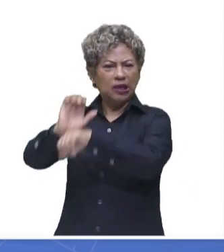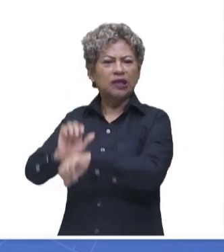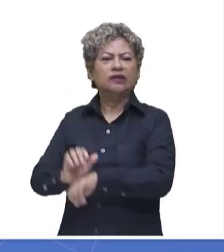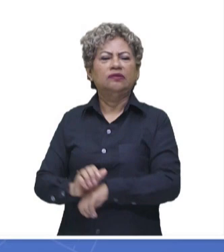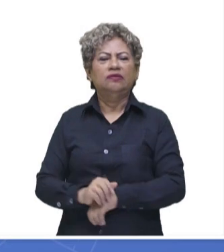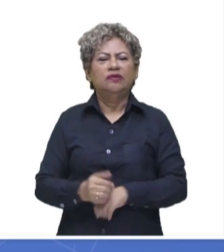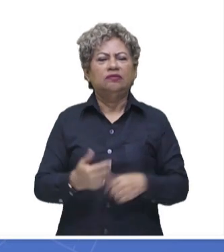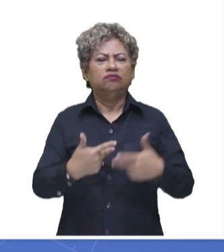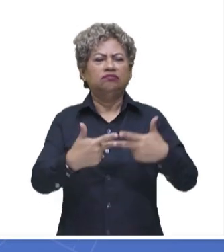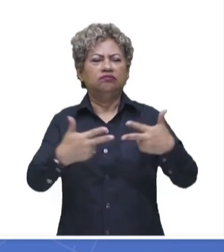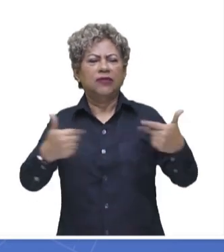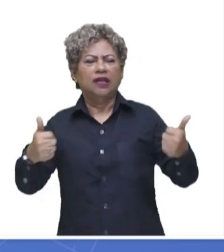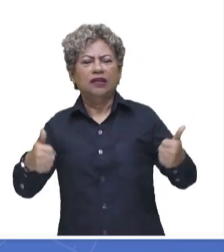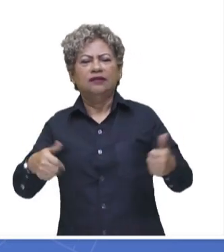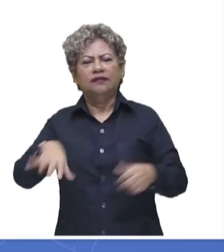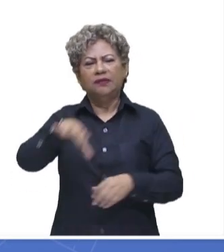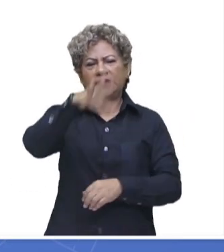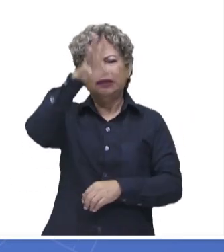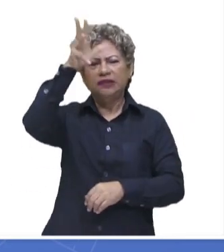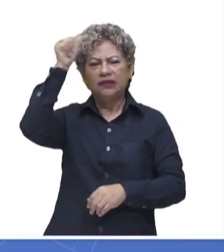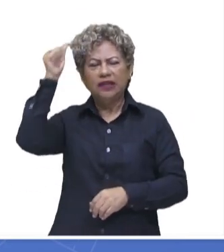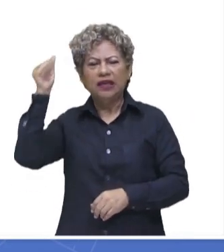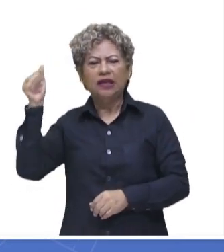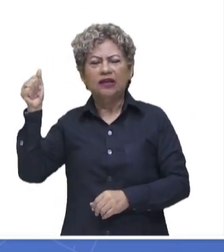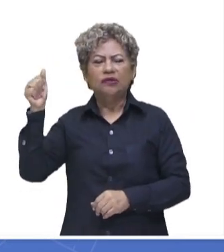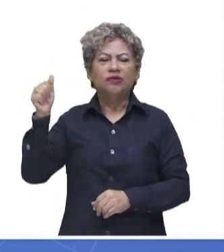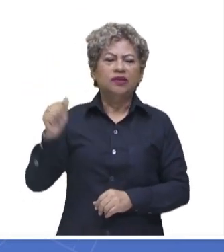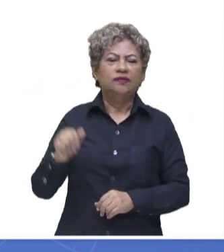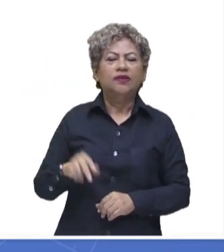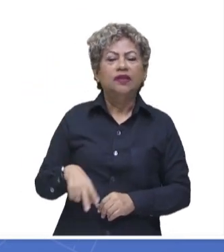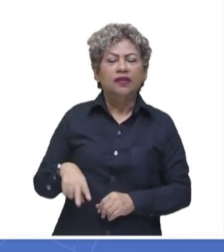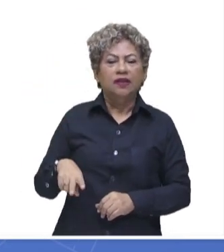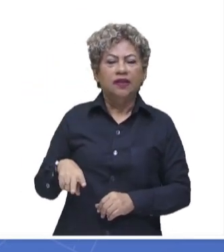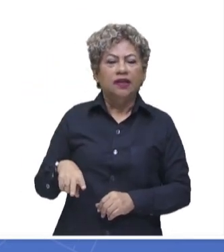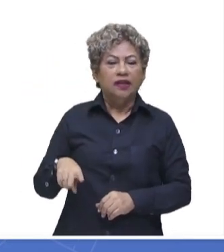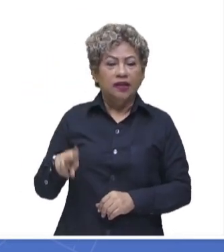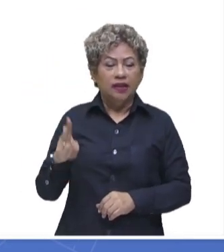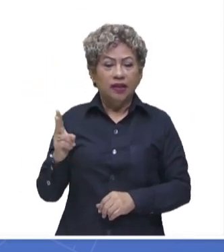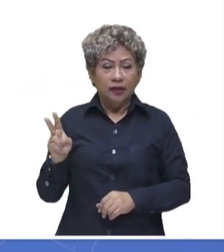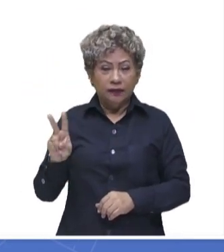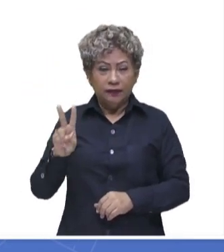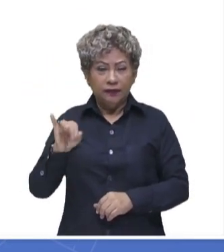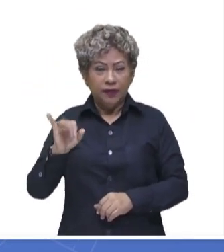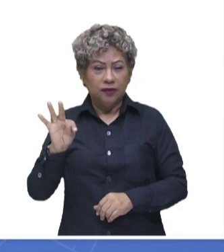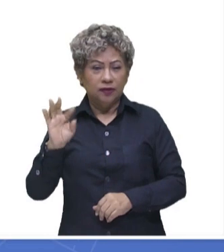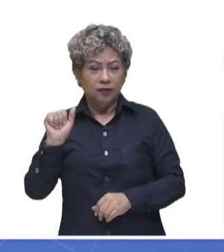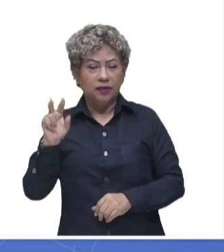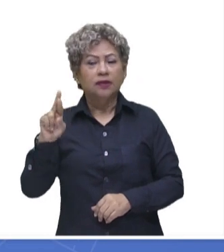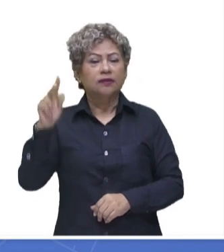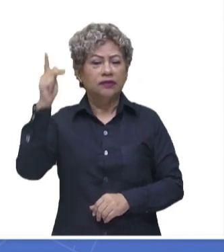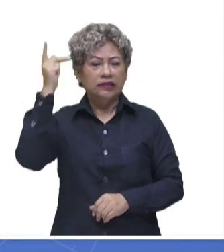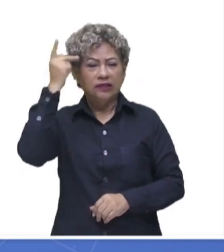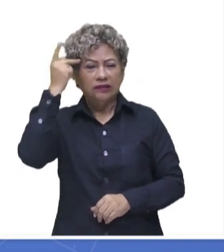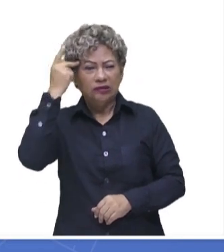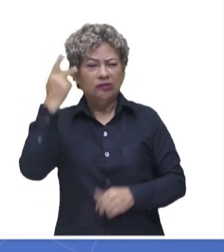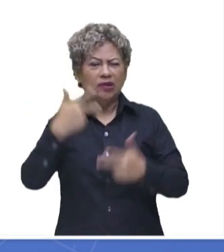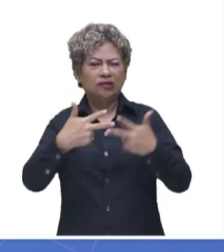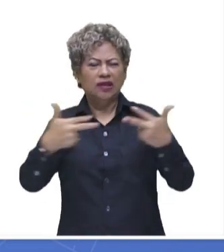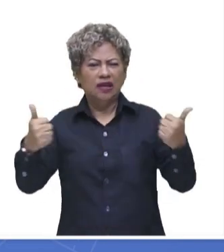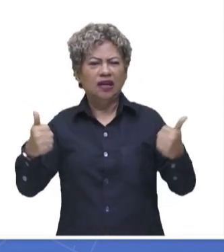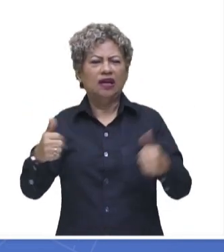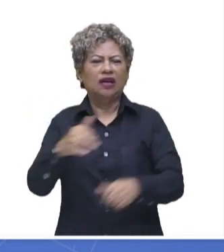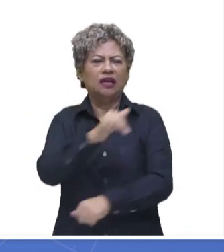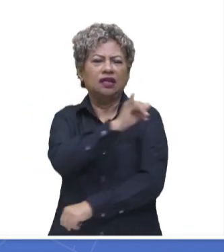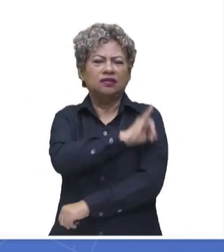Vitória, letra E, Manaus, é claro que a resposta correta aí é a letra C, São Paulo, tá?